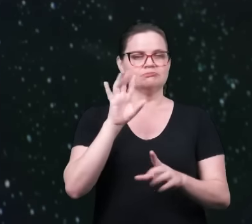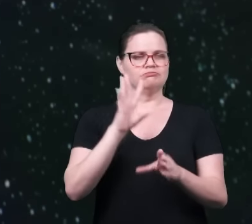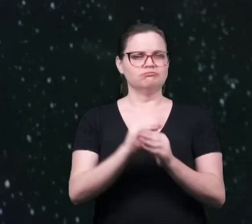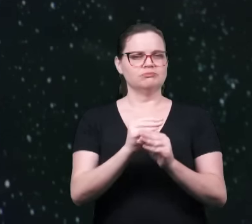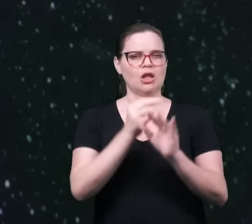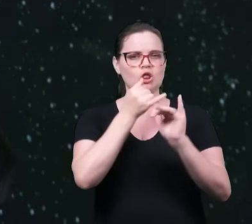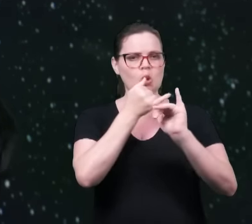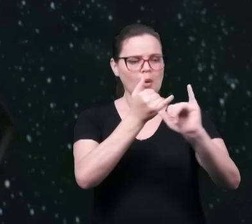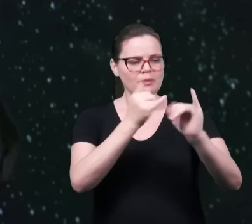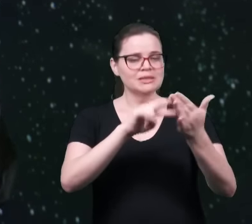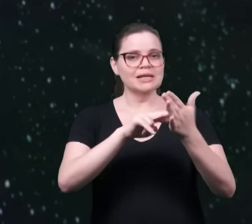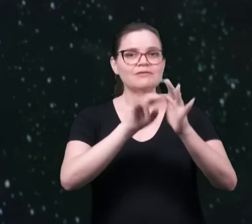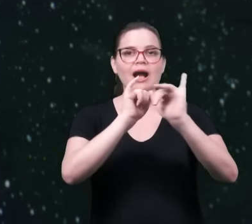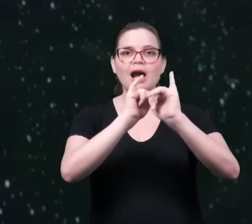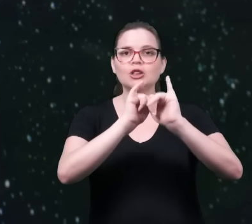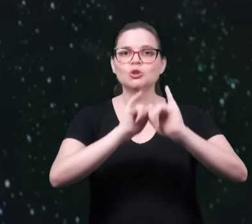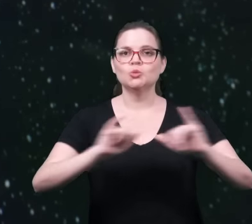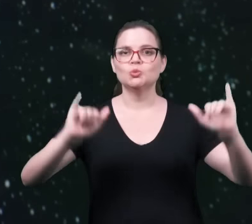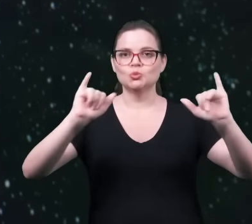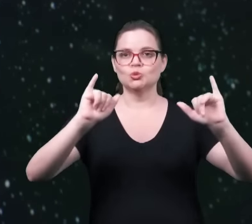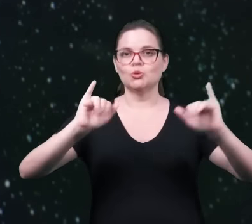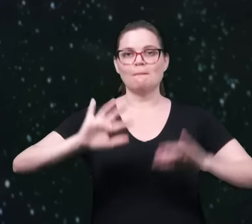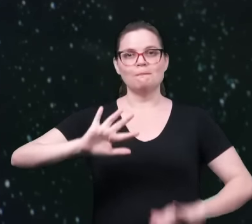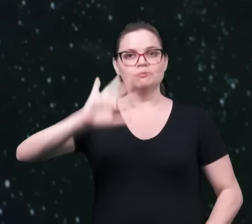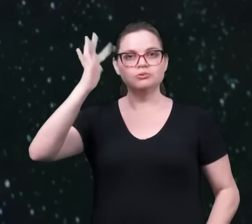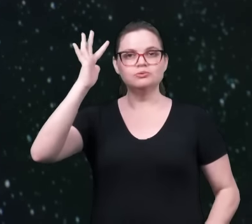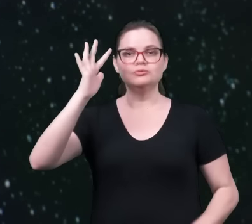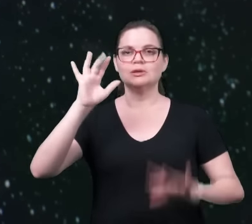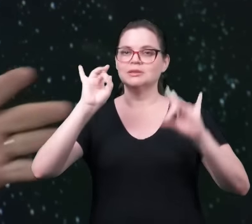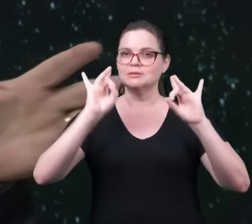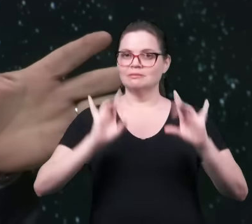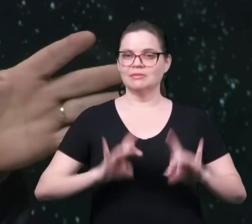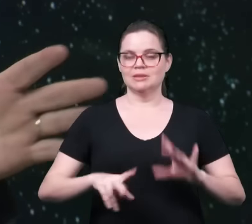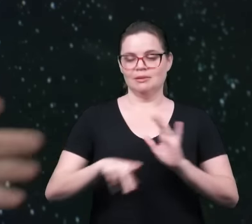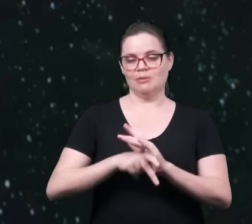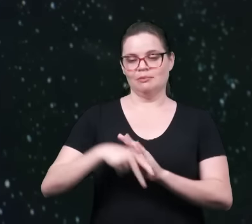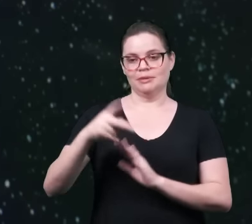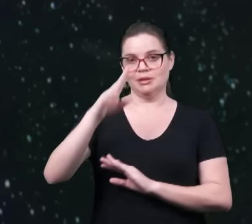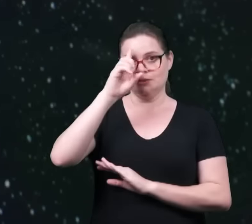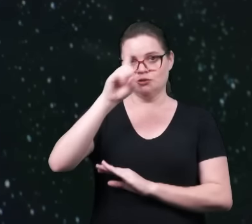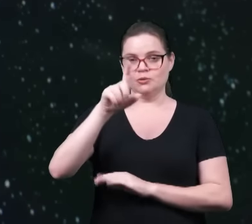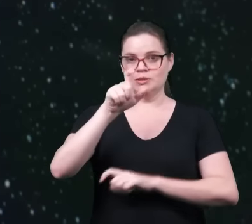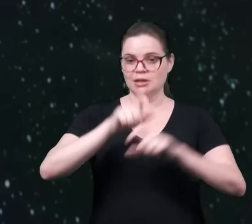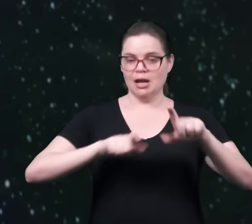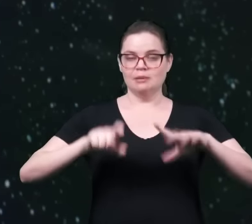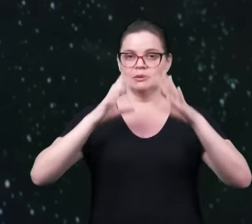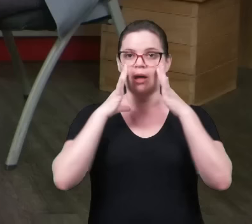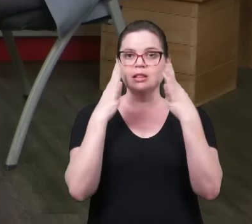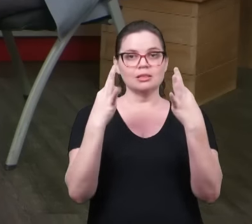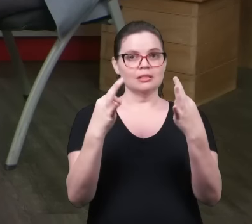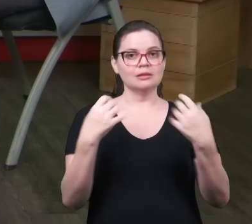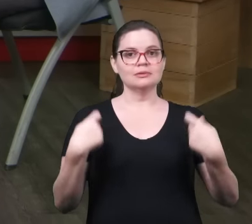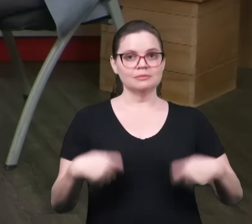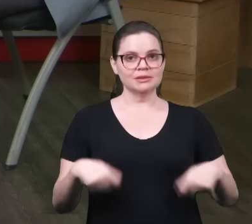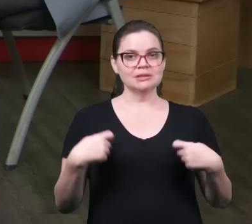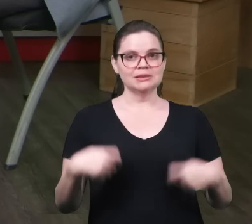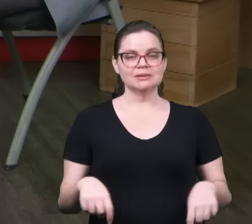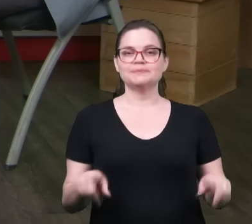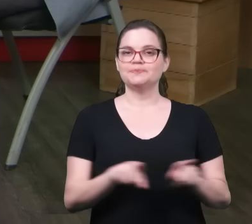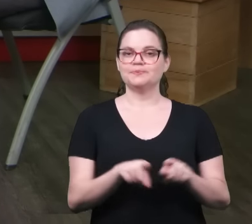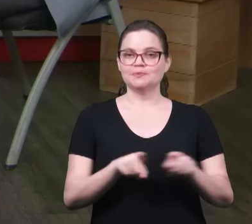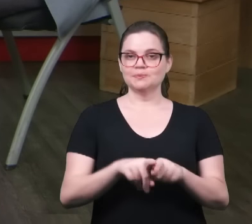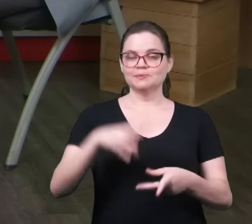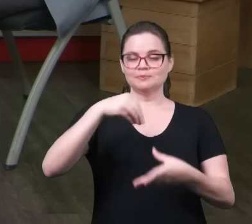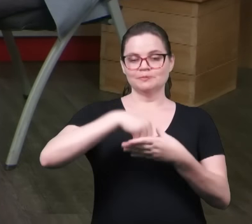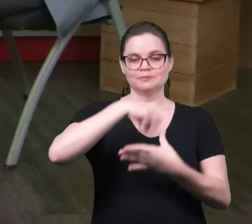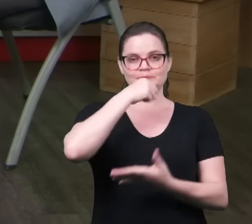anúncio, de algo especial da parte de Deus, né? E que todos têm que estar atentos a isso, né? E no Velho Testamento